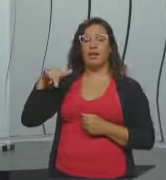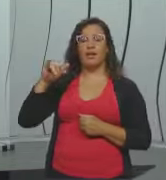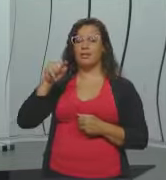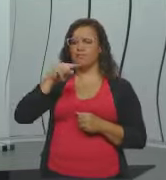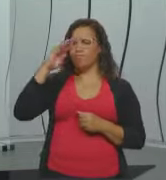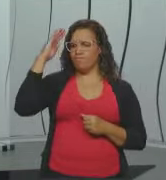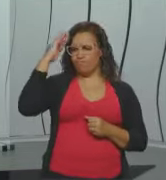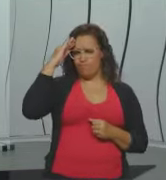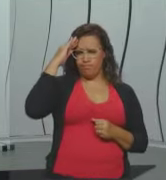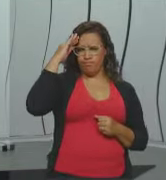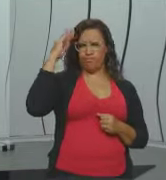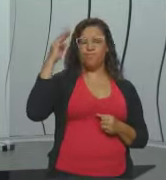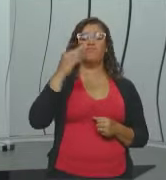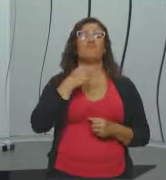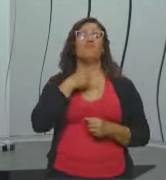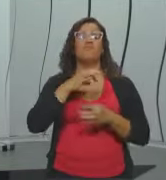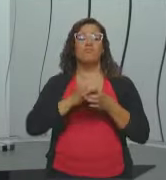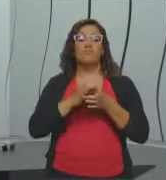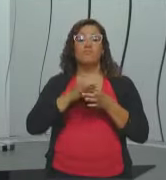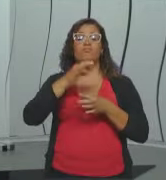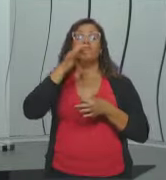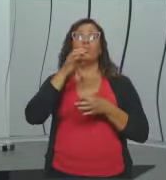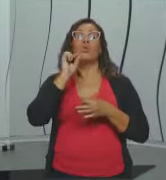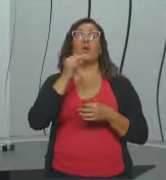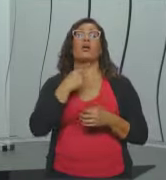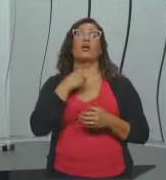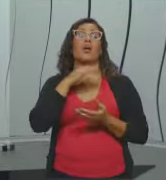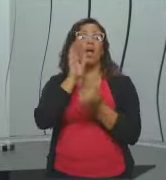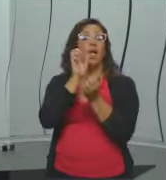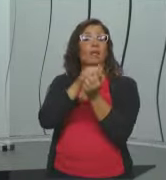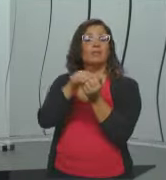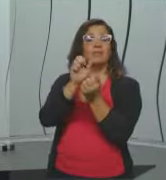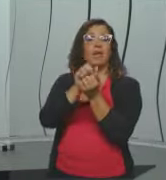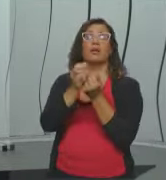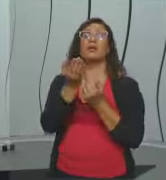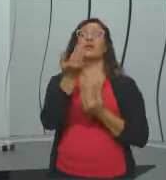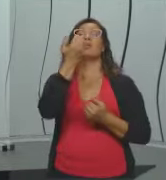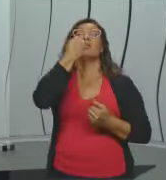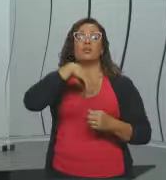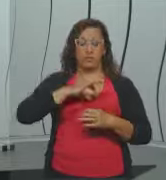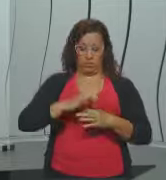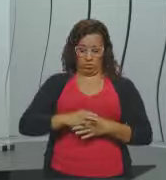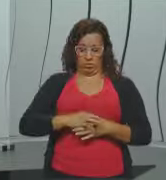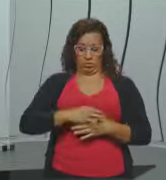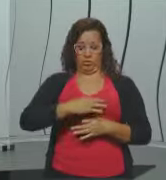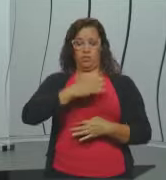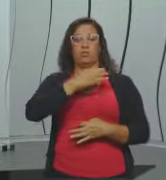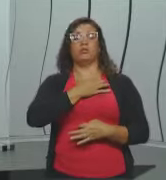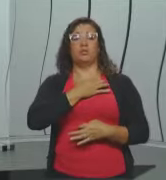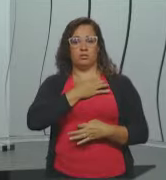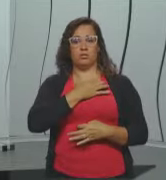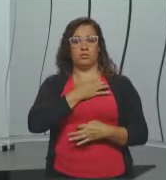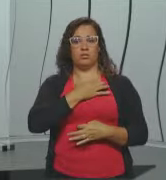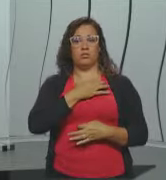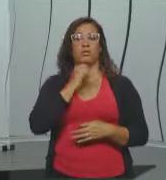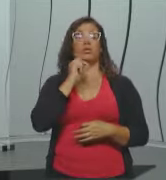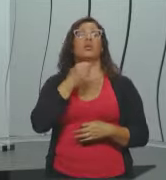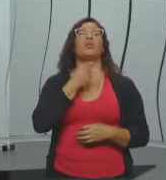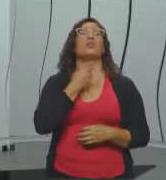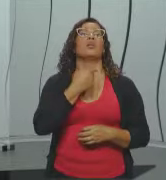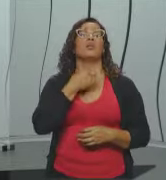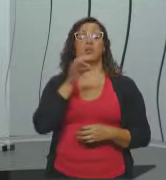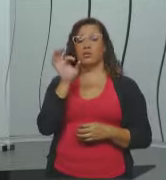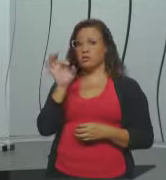órgão, o tubo que vai conectar a boca ao esôfago. Então a faringe está logo abaixo aqui da